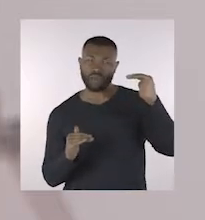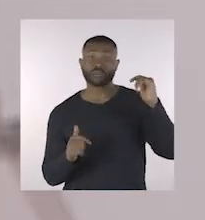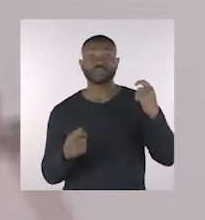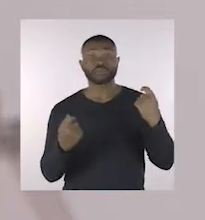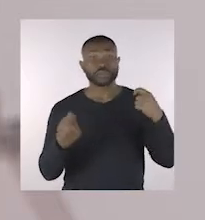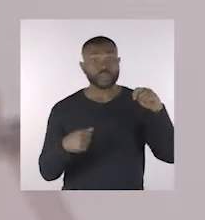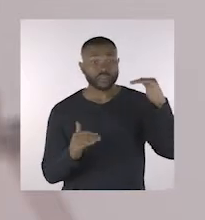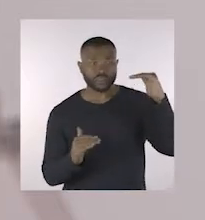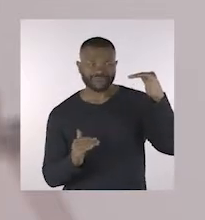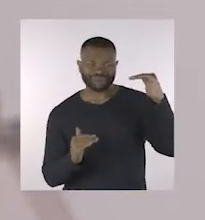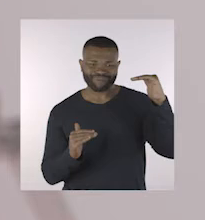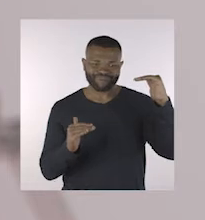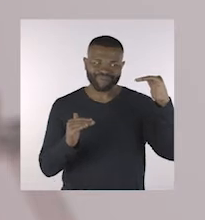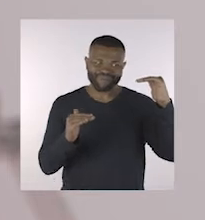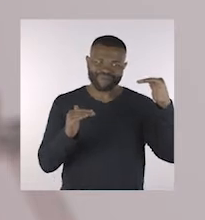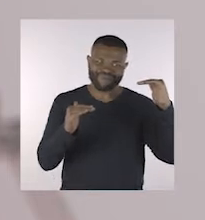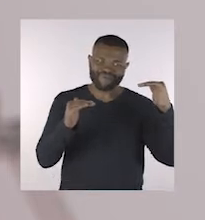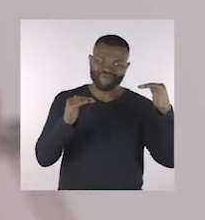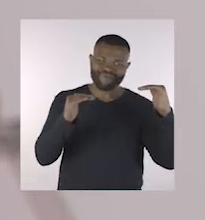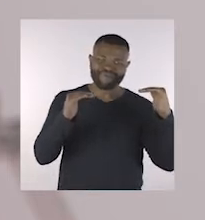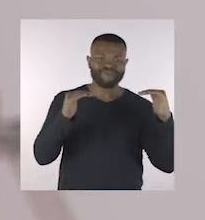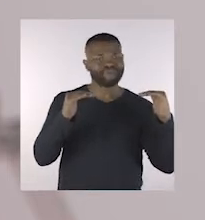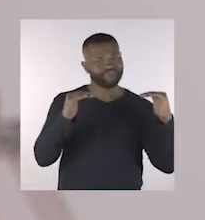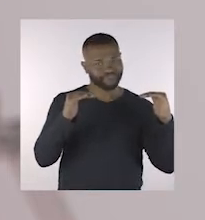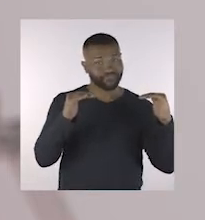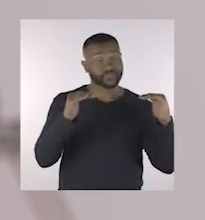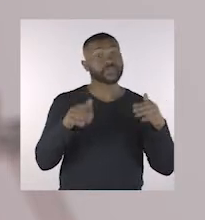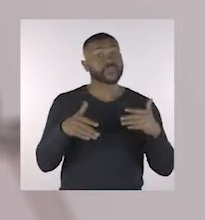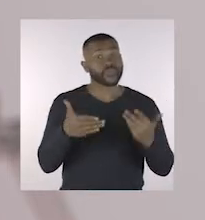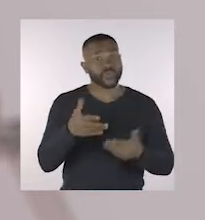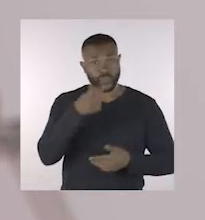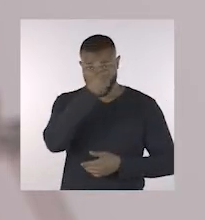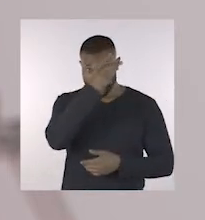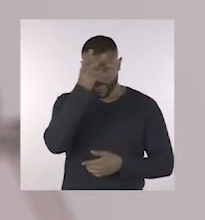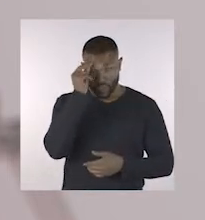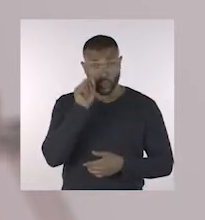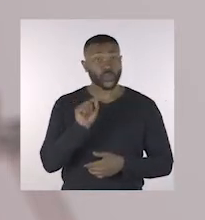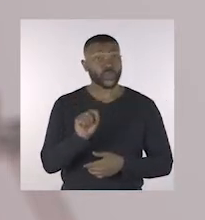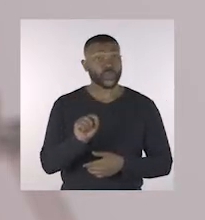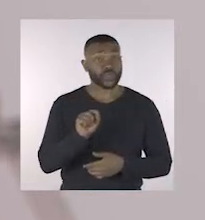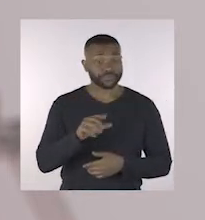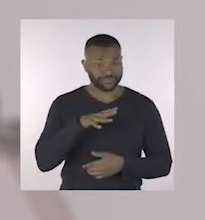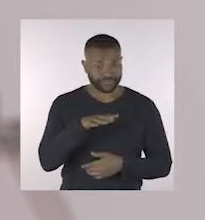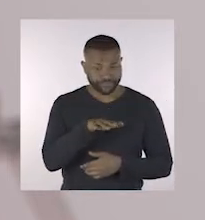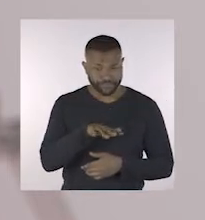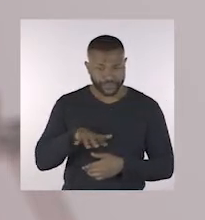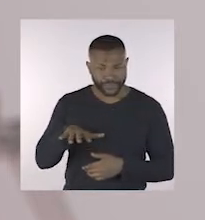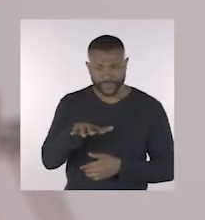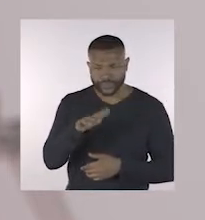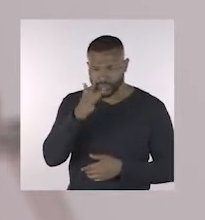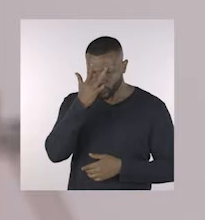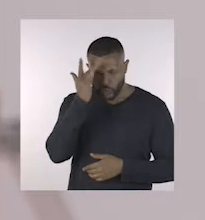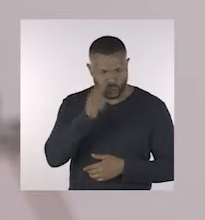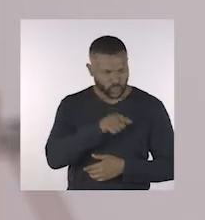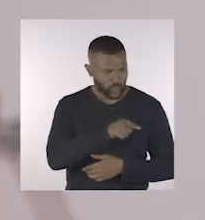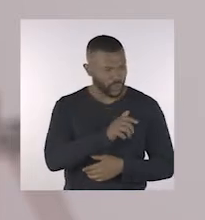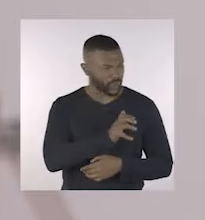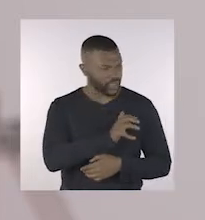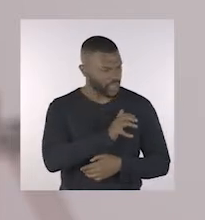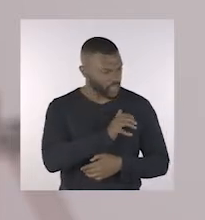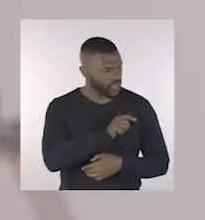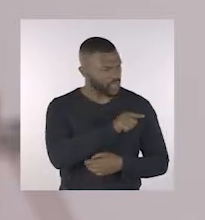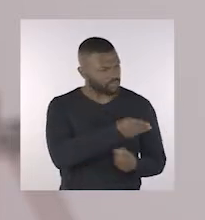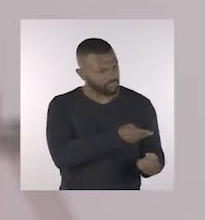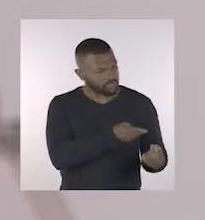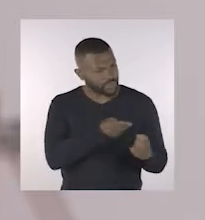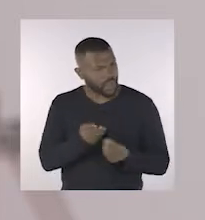desigualdade ela precisa ser reduzida na nós precisamos através da prefeitura fazer com que essas pessoas que têm